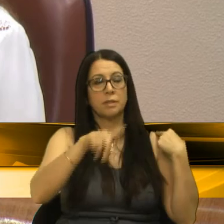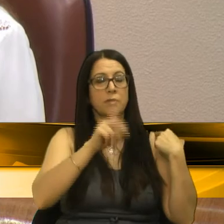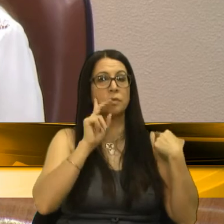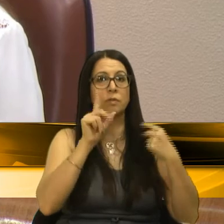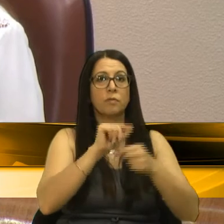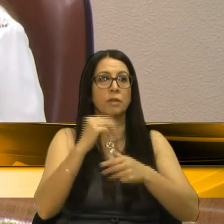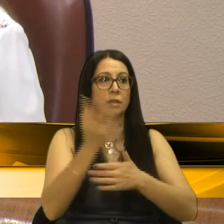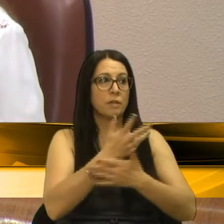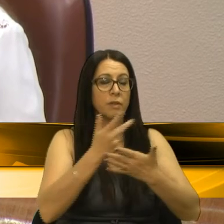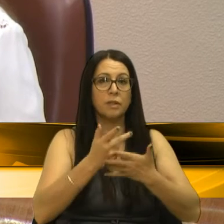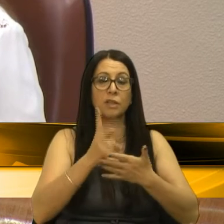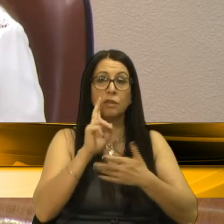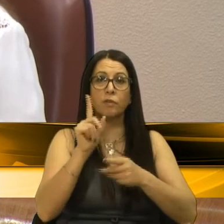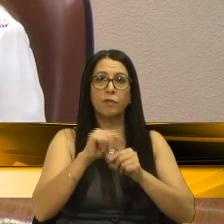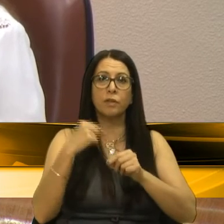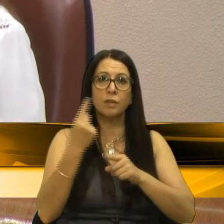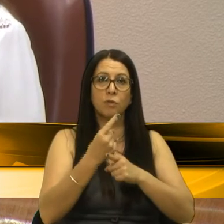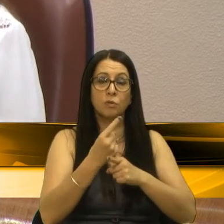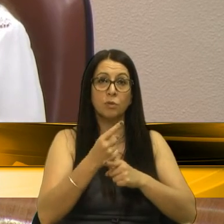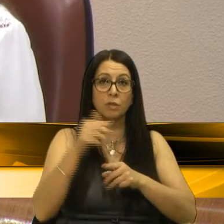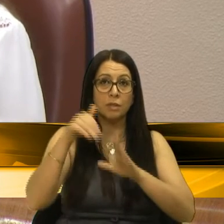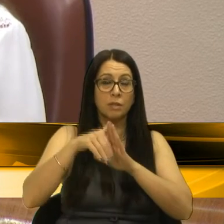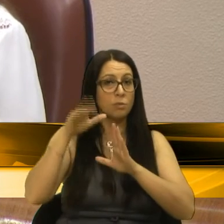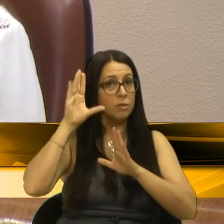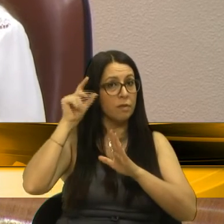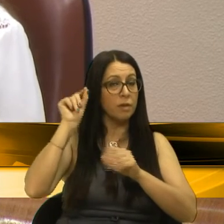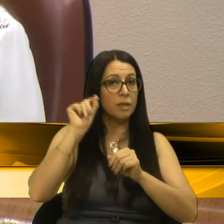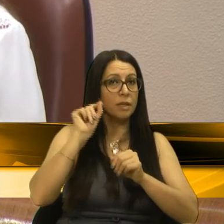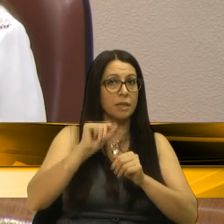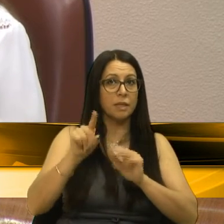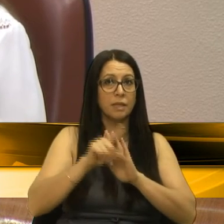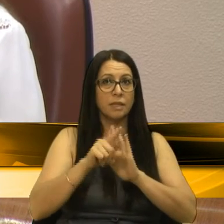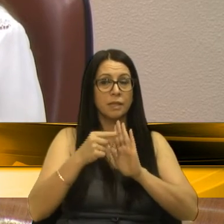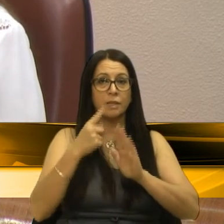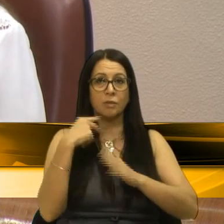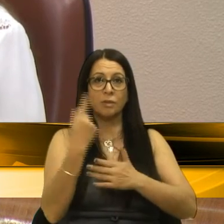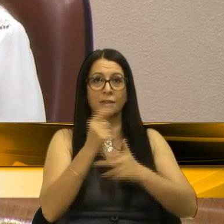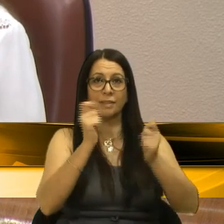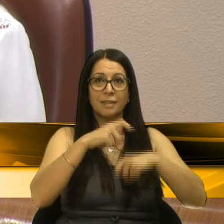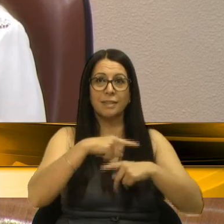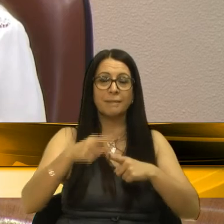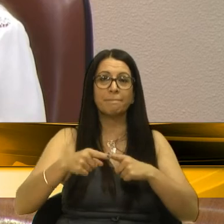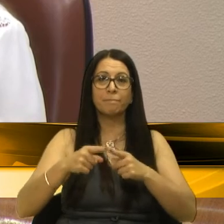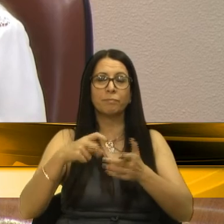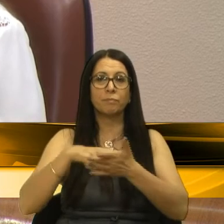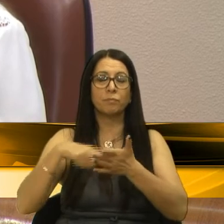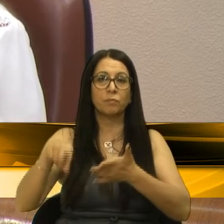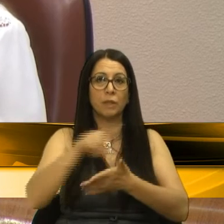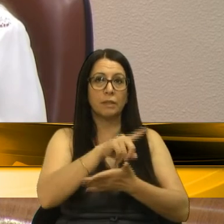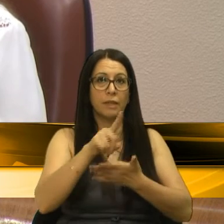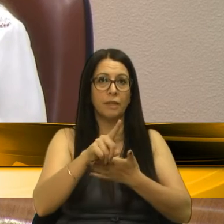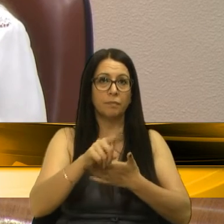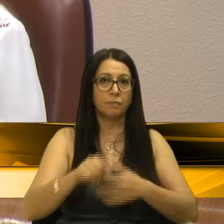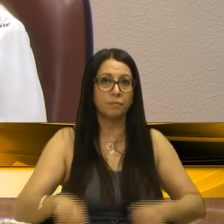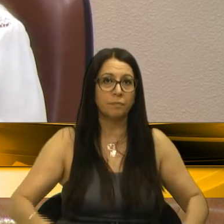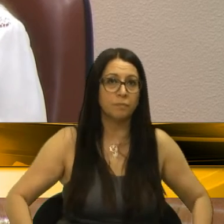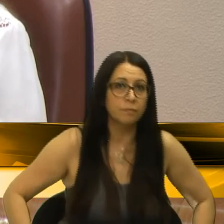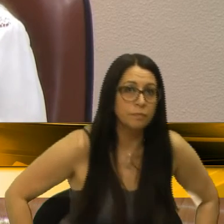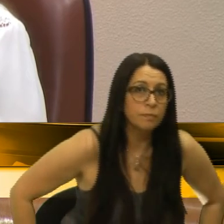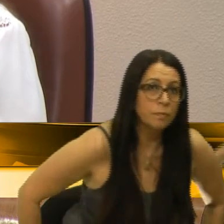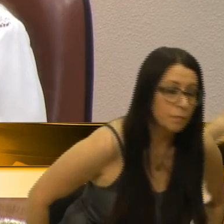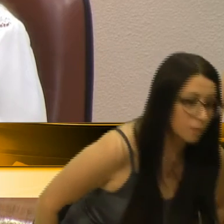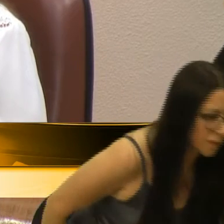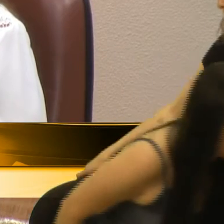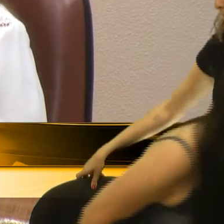prefeitos. Entretanto, é de se observar que, expressamente, o dispositivo restringe a aplicação da lei processual penal somente aos